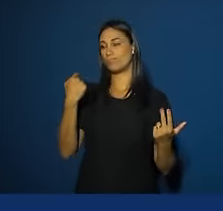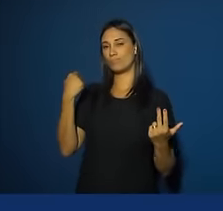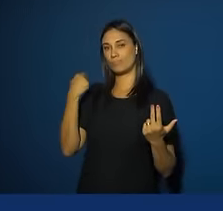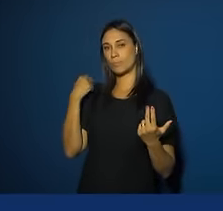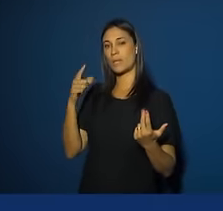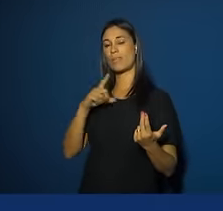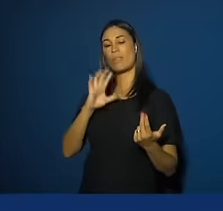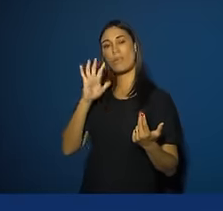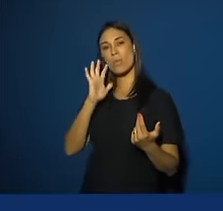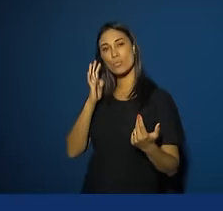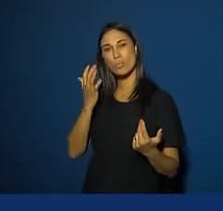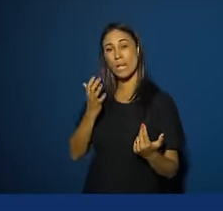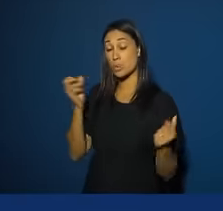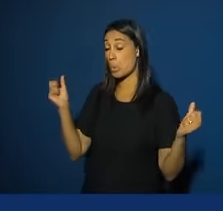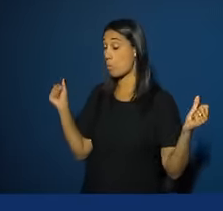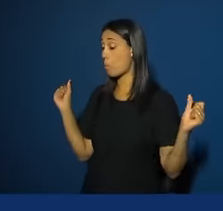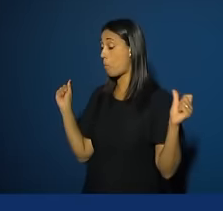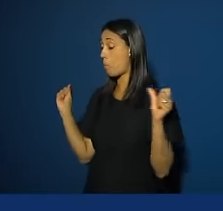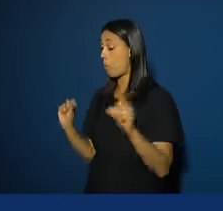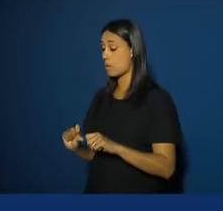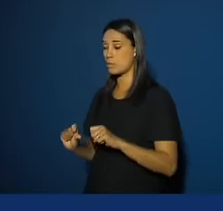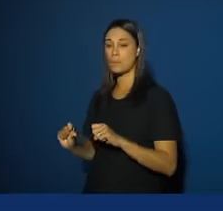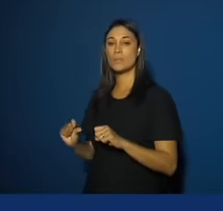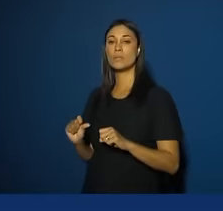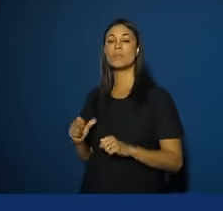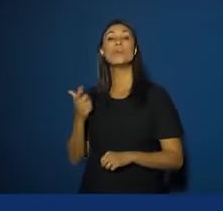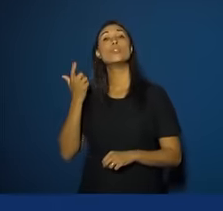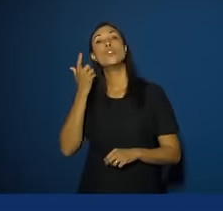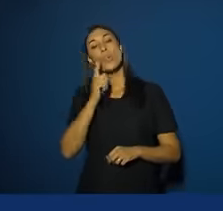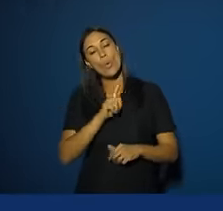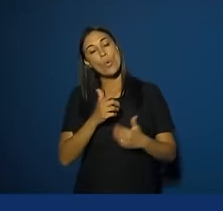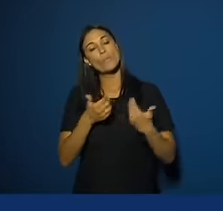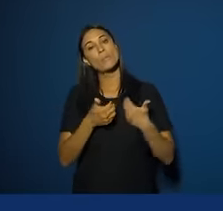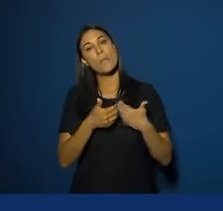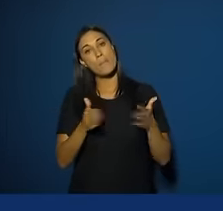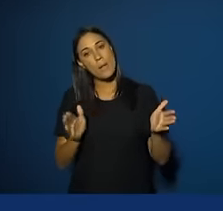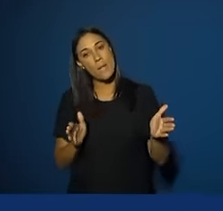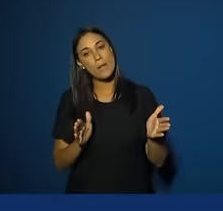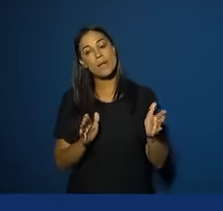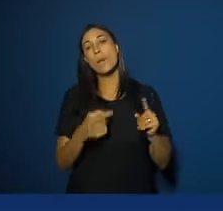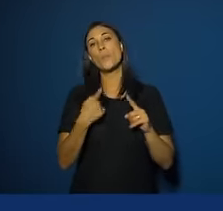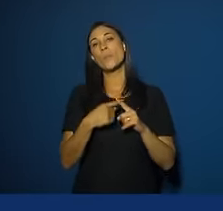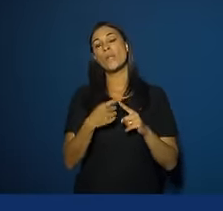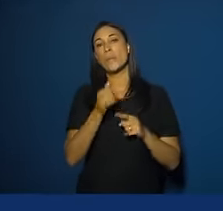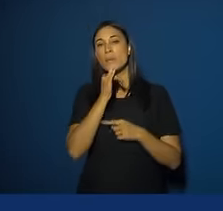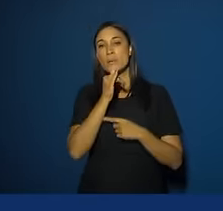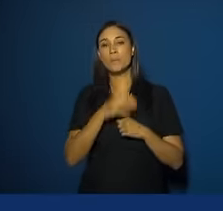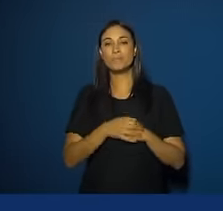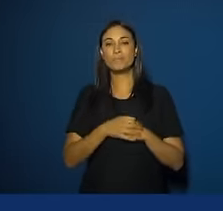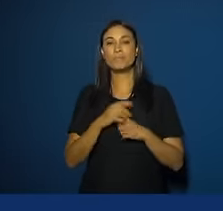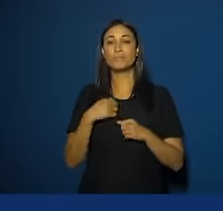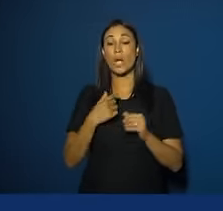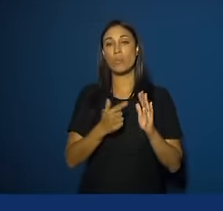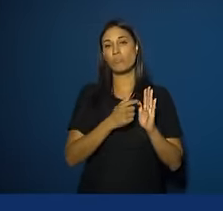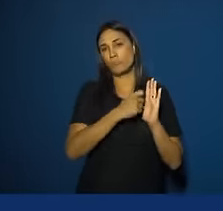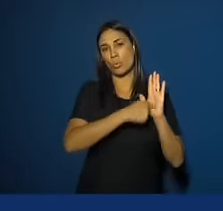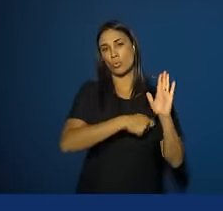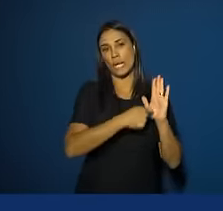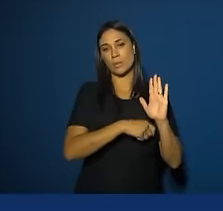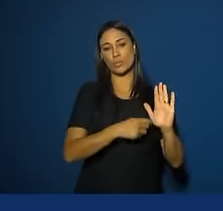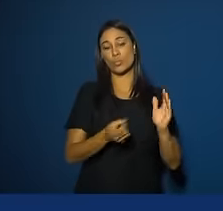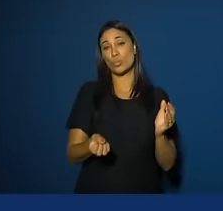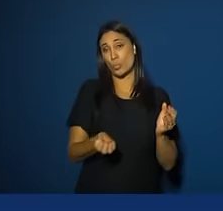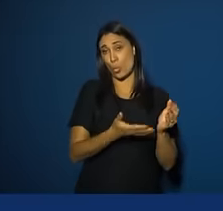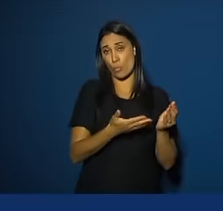com resultados catastróficos tá de novo aberta isso Graças por exemplo a uma liminar do atual ministro da